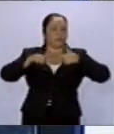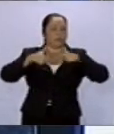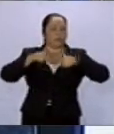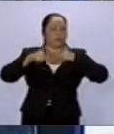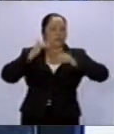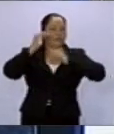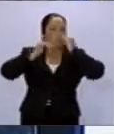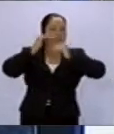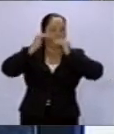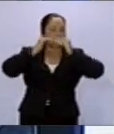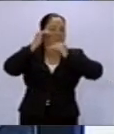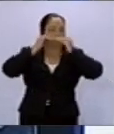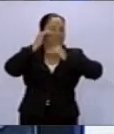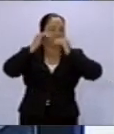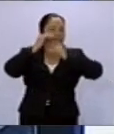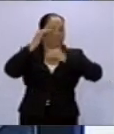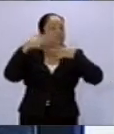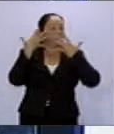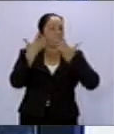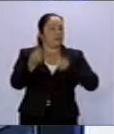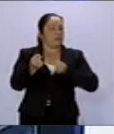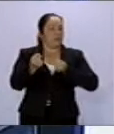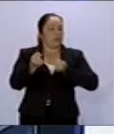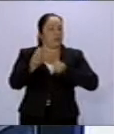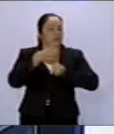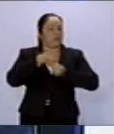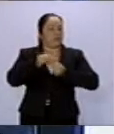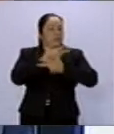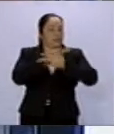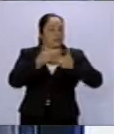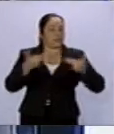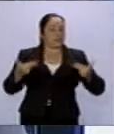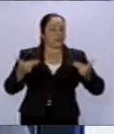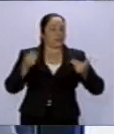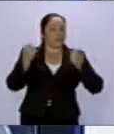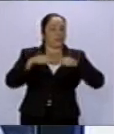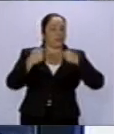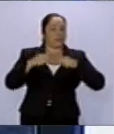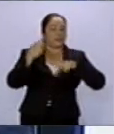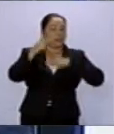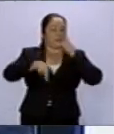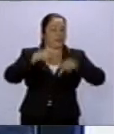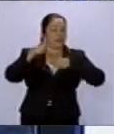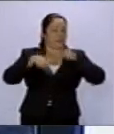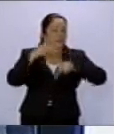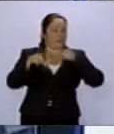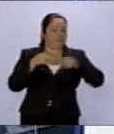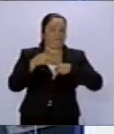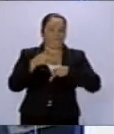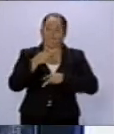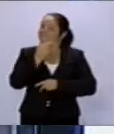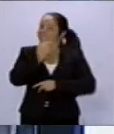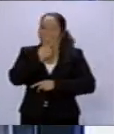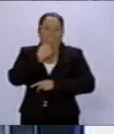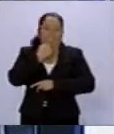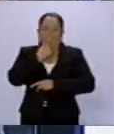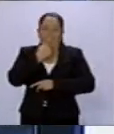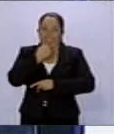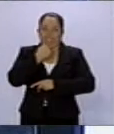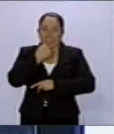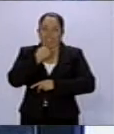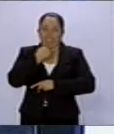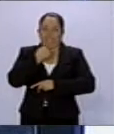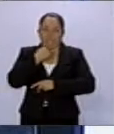atenção e de de reconhecimento das necessidades da atenção básica no Brasil agora isso não pode impedir que a gente